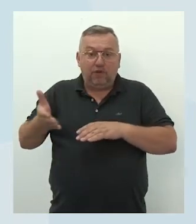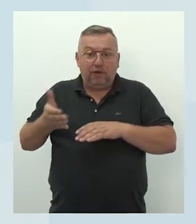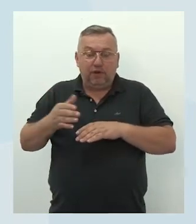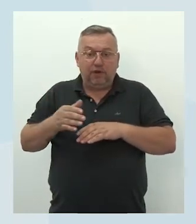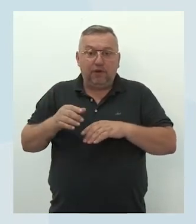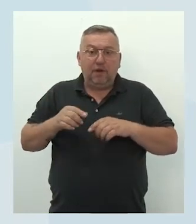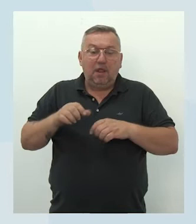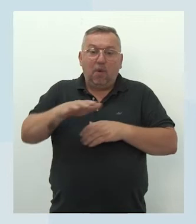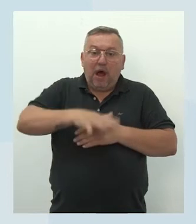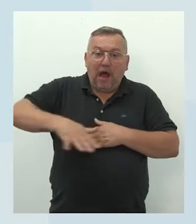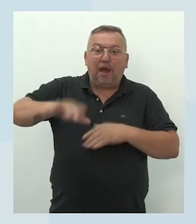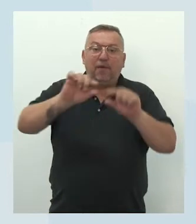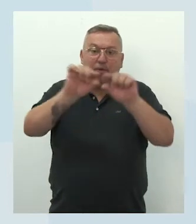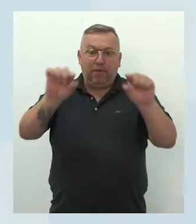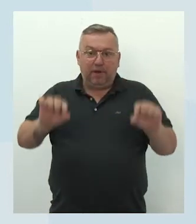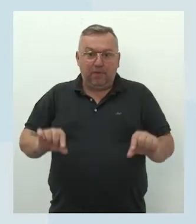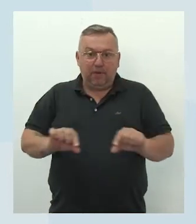perímetro?